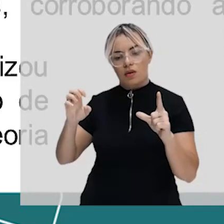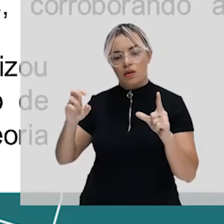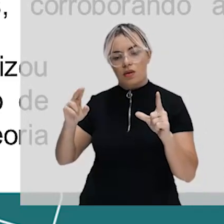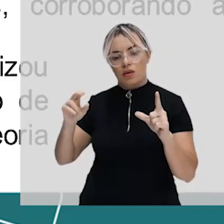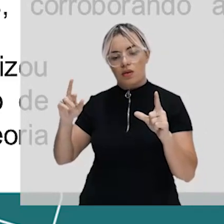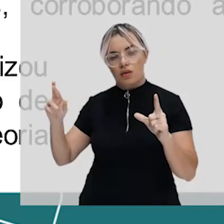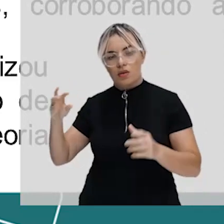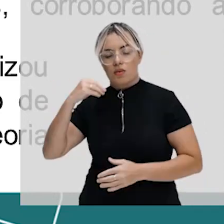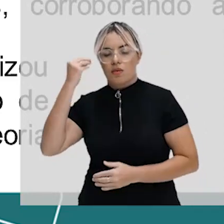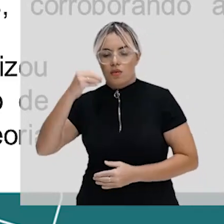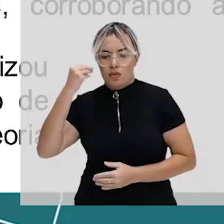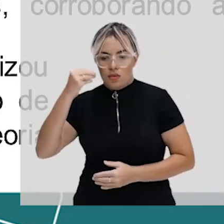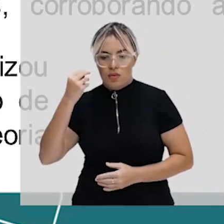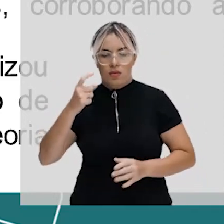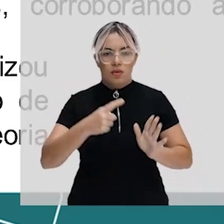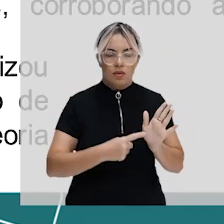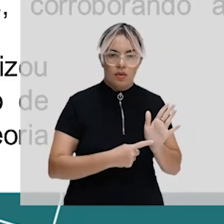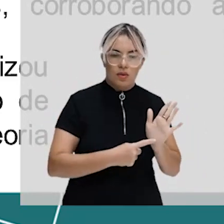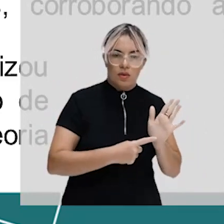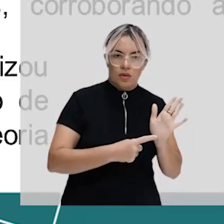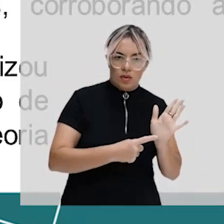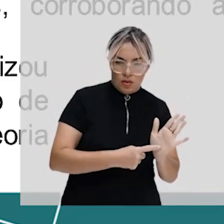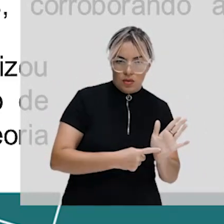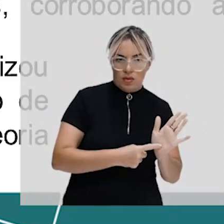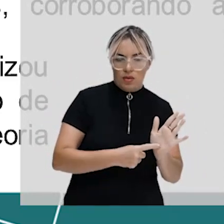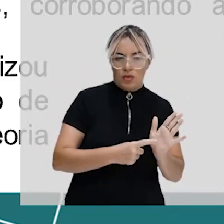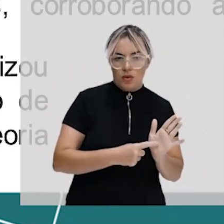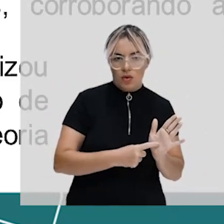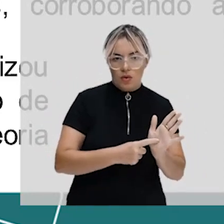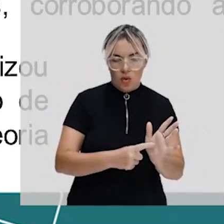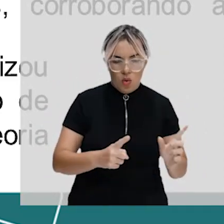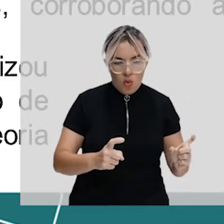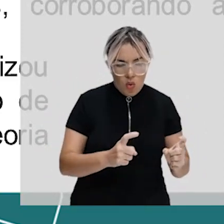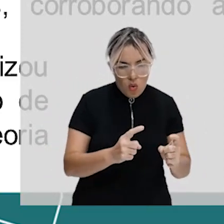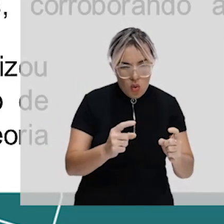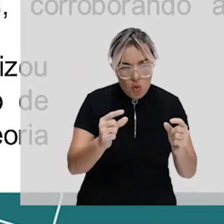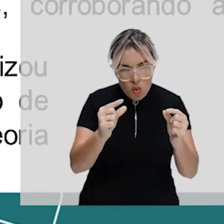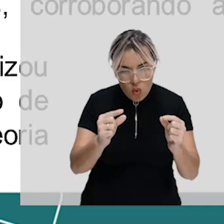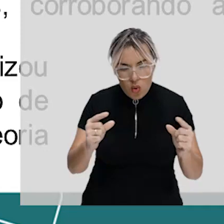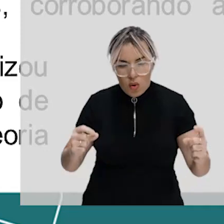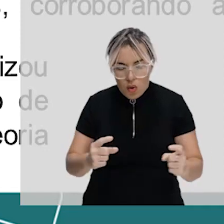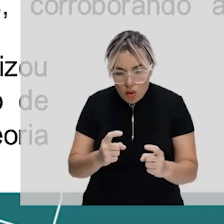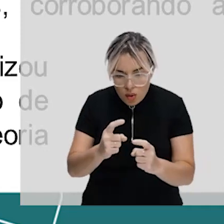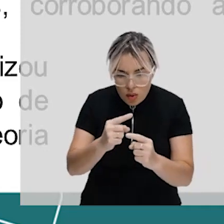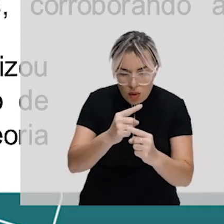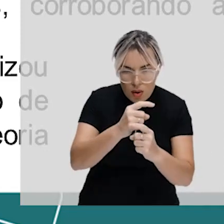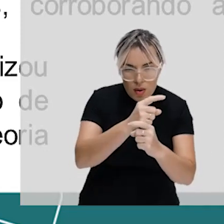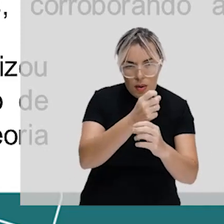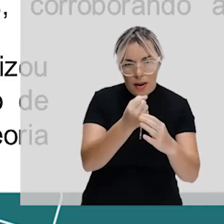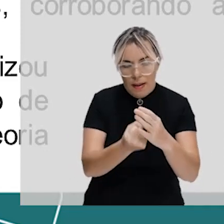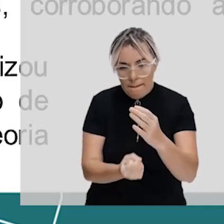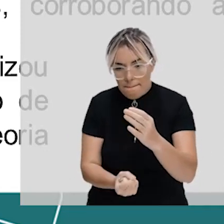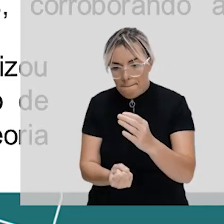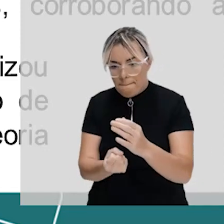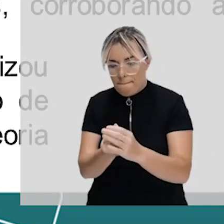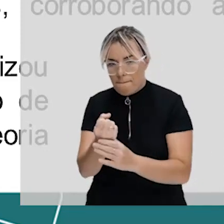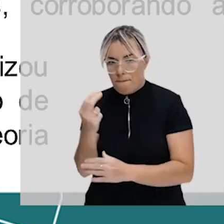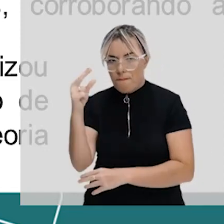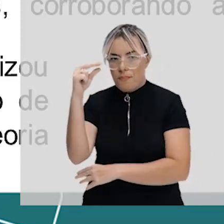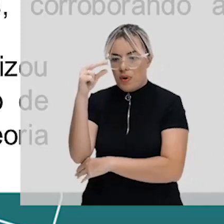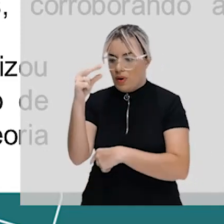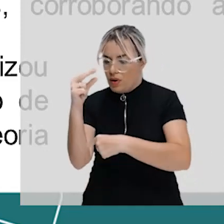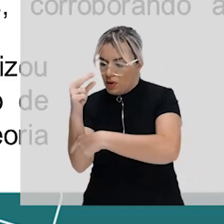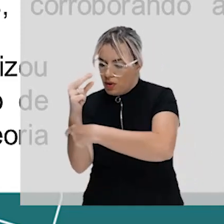ele mostrou que os micro-organismos nasciam naquele caldo